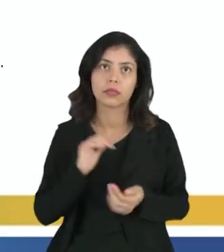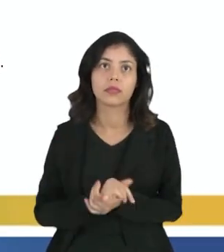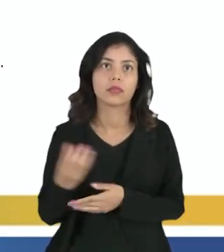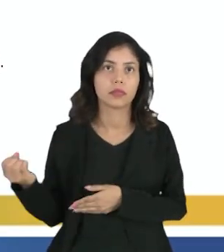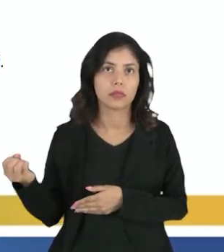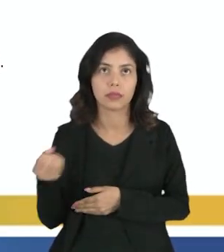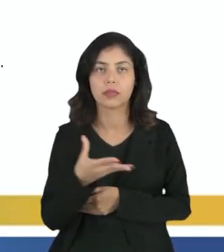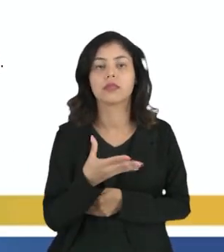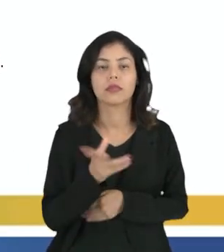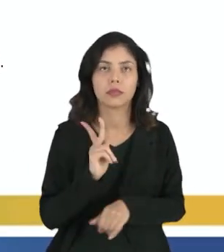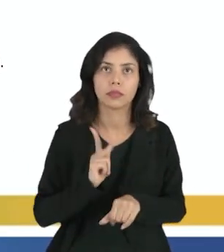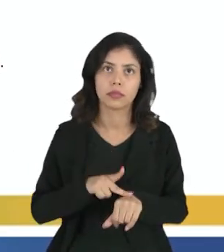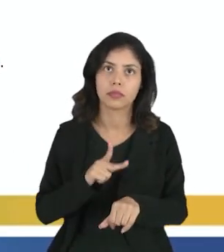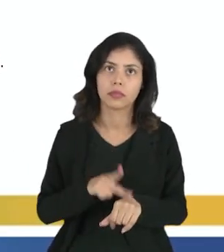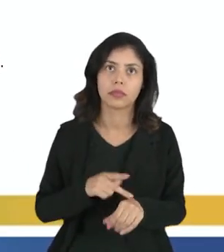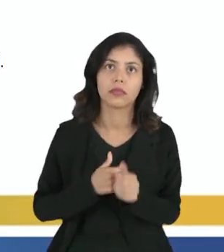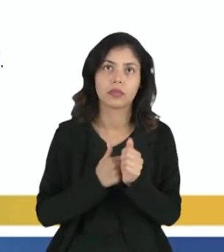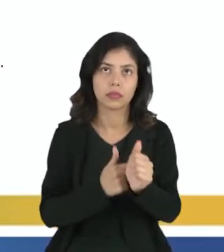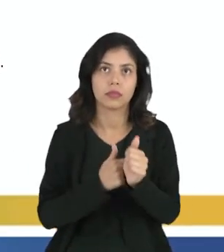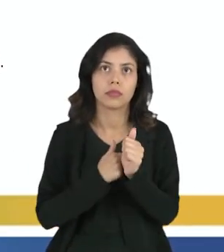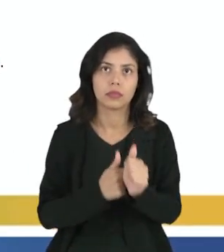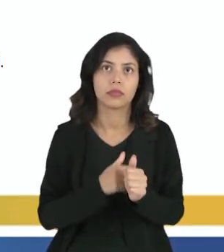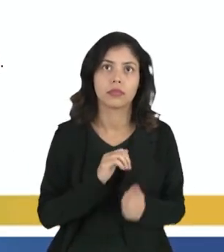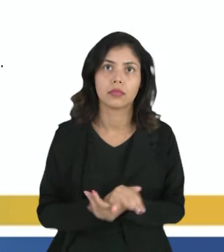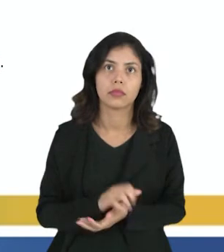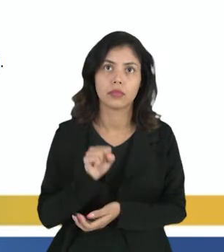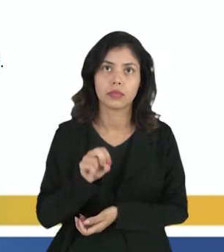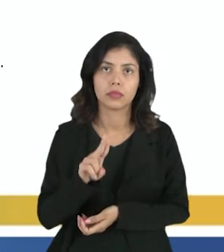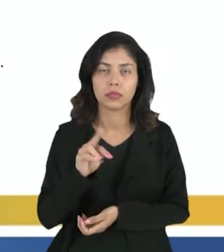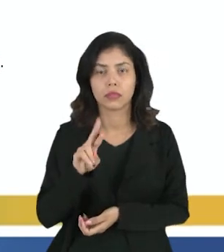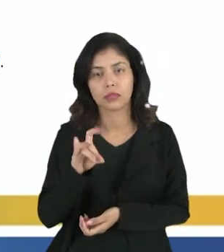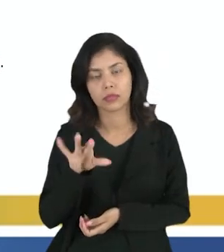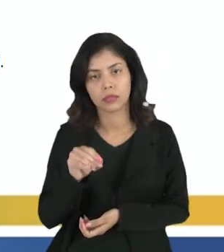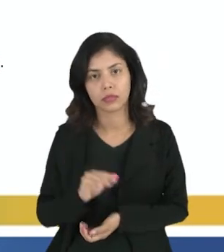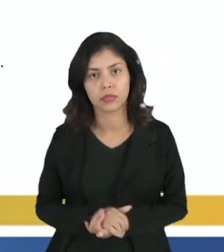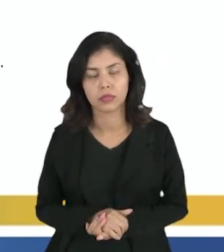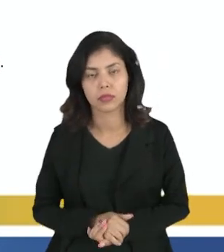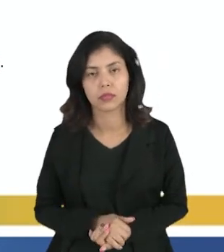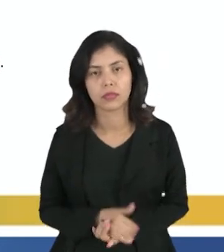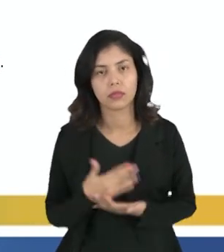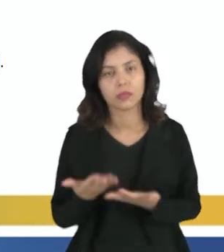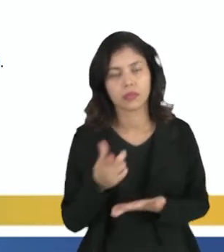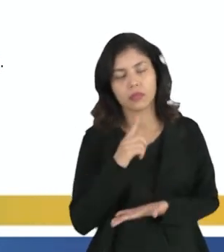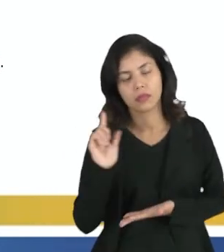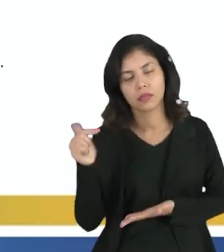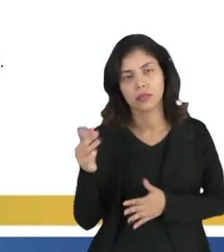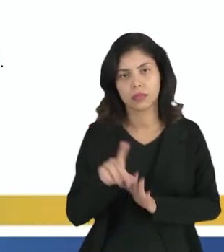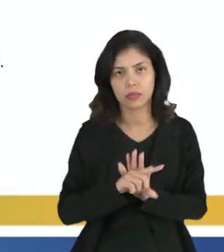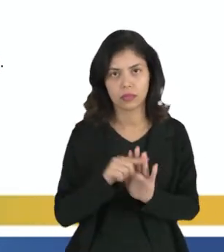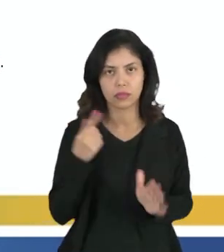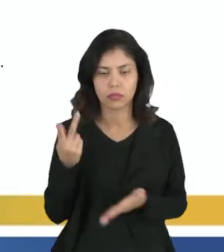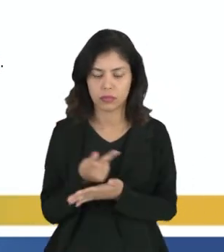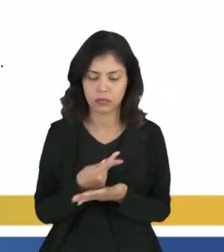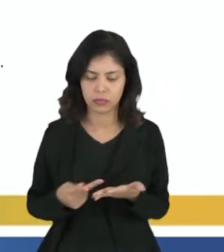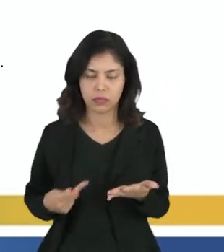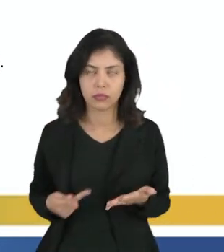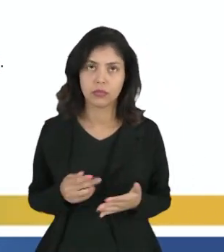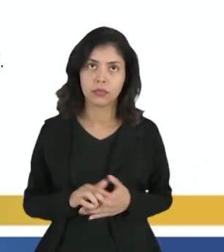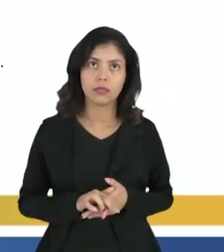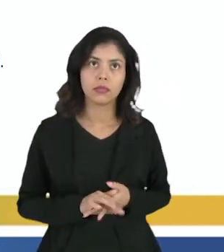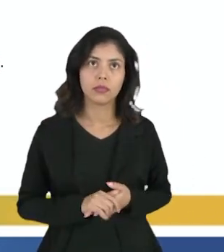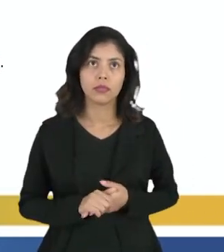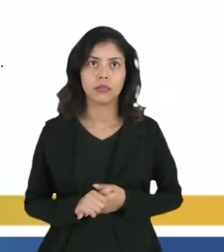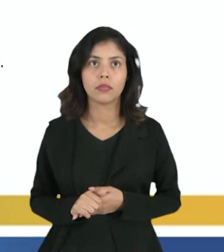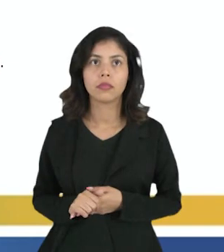percebe-se que nova pedra a acompanha em surdina. Então, a gente tem outro trecho de poema